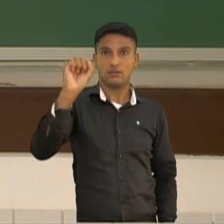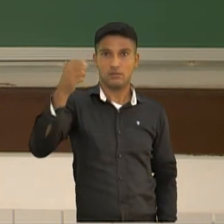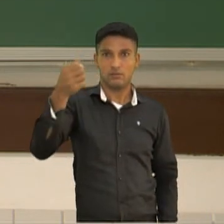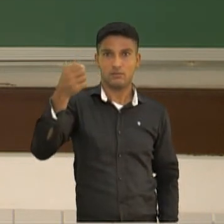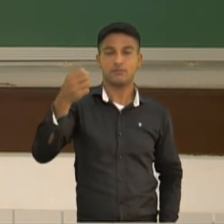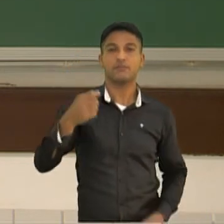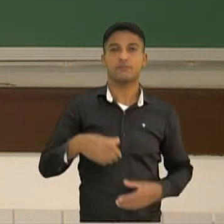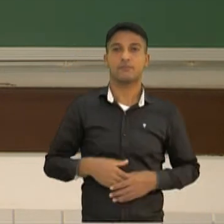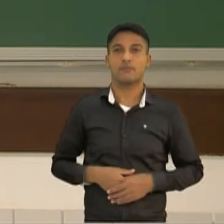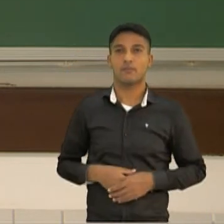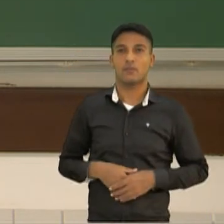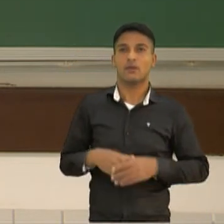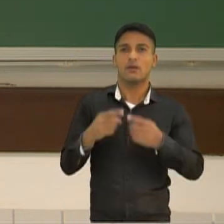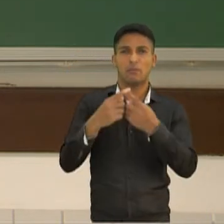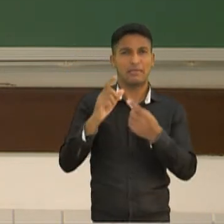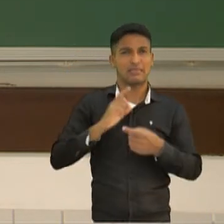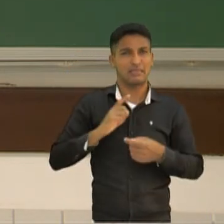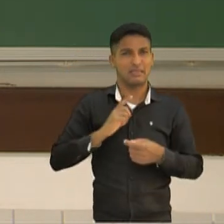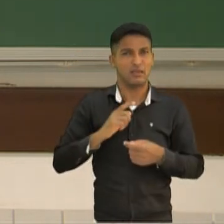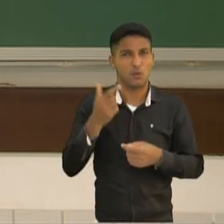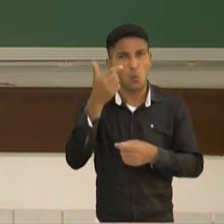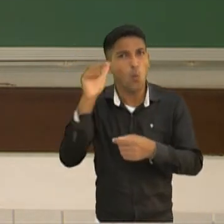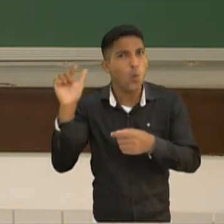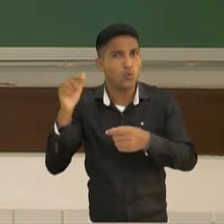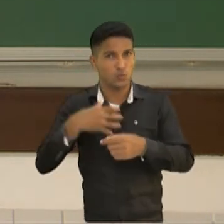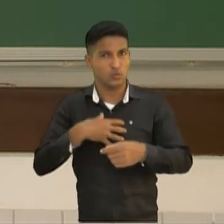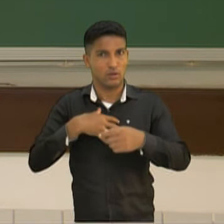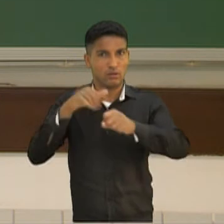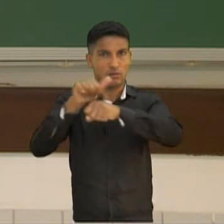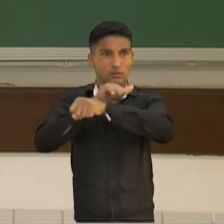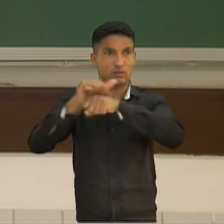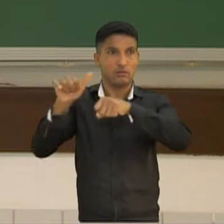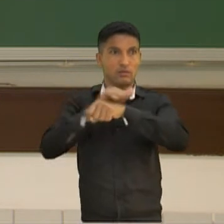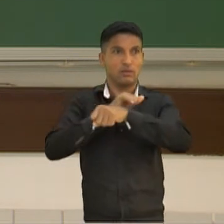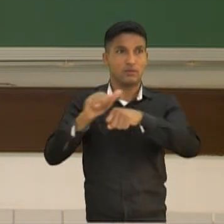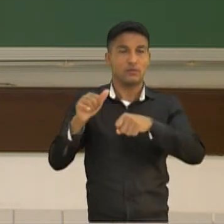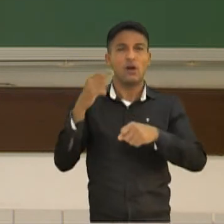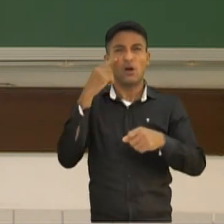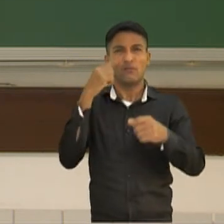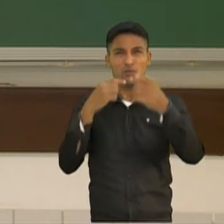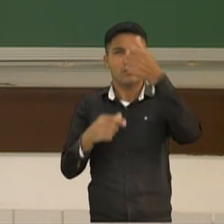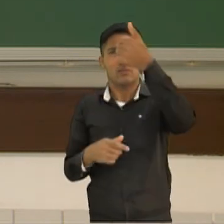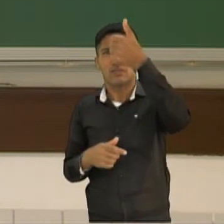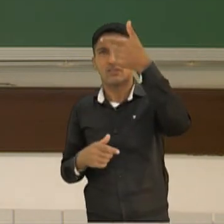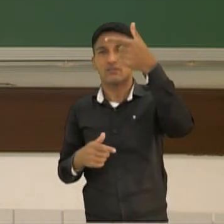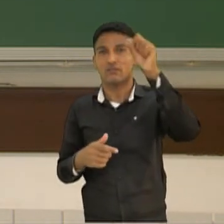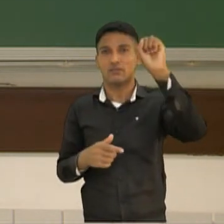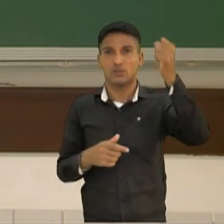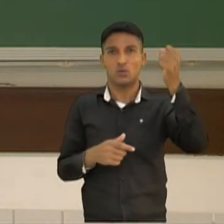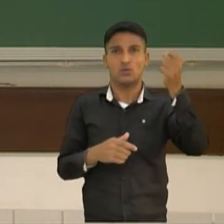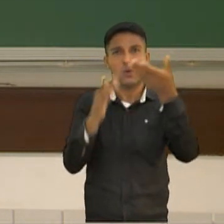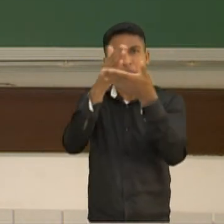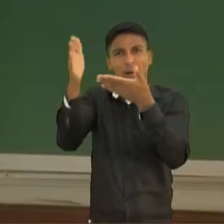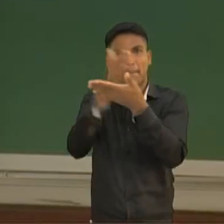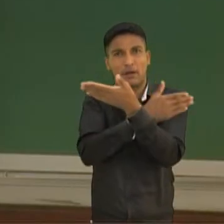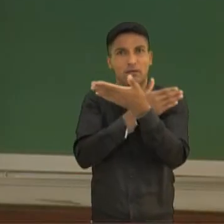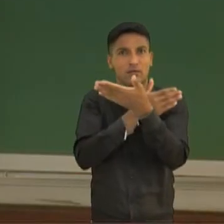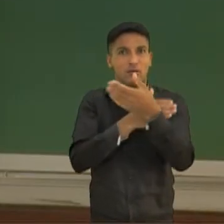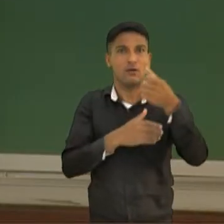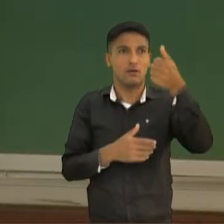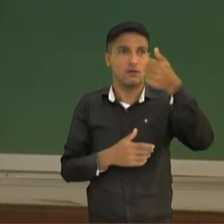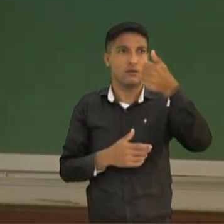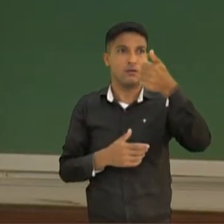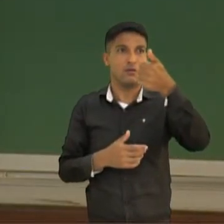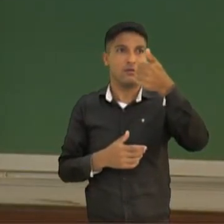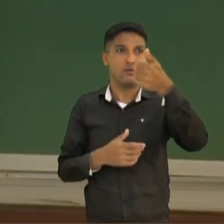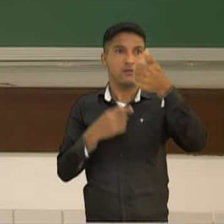pouquinho. 6, eu decompus, até agora eu decompus o 128, não é verdade? Mas o 6, será que eu